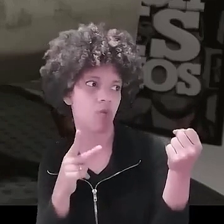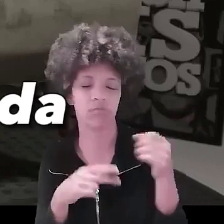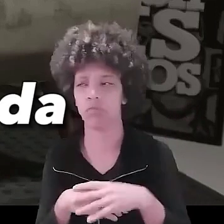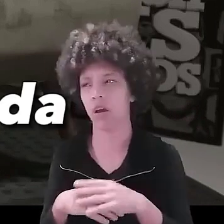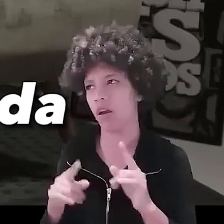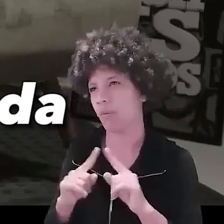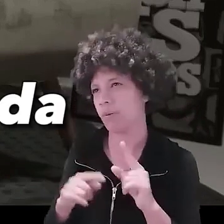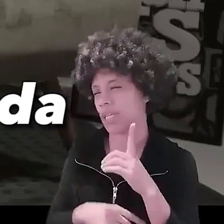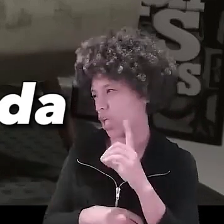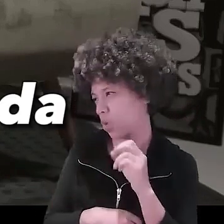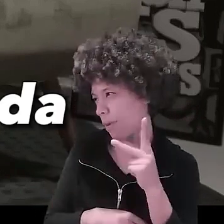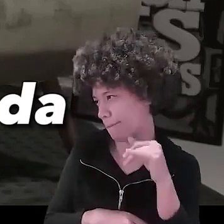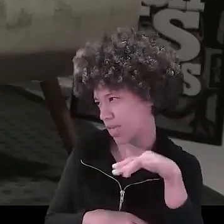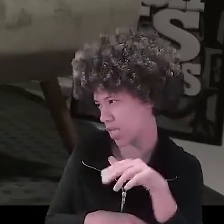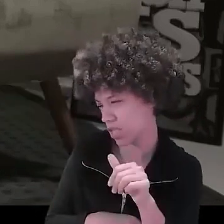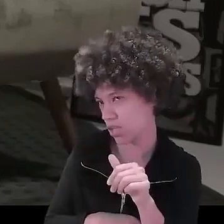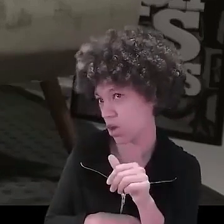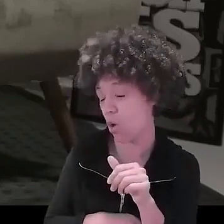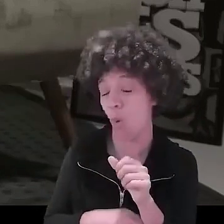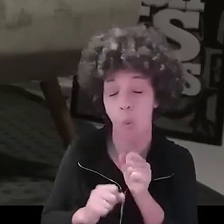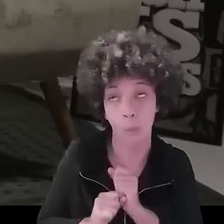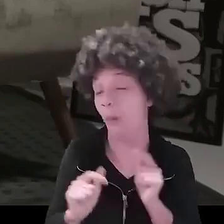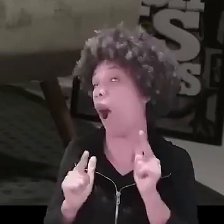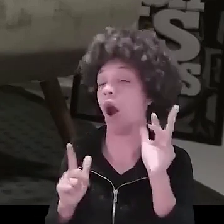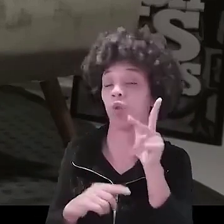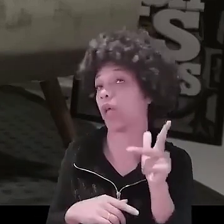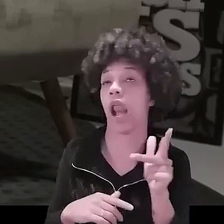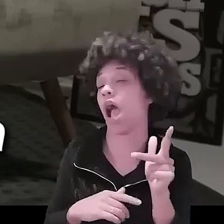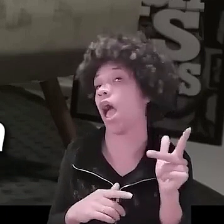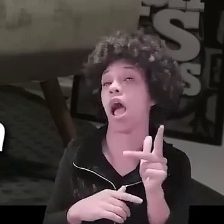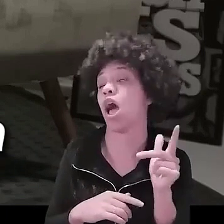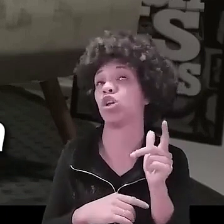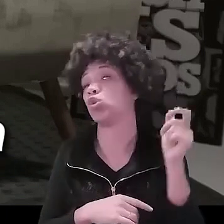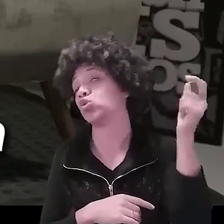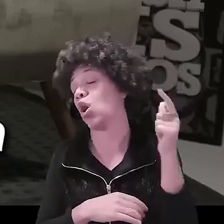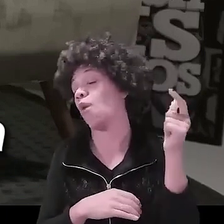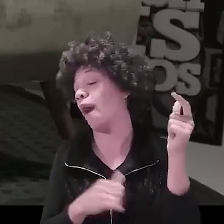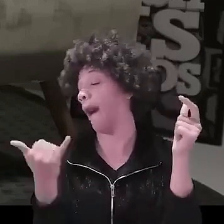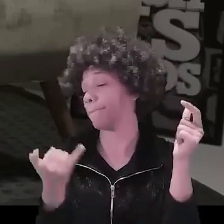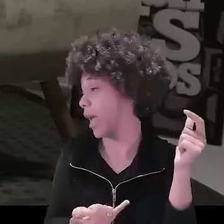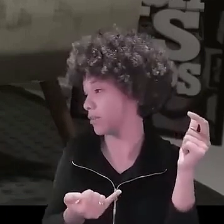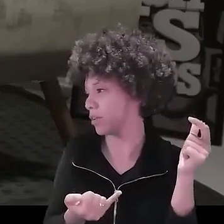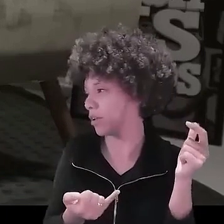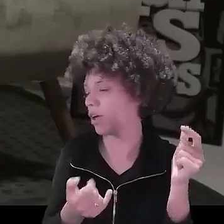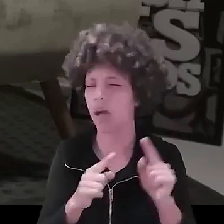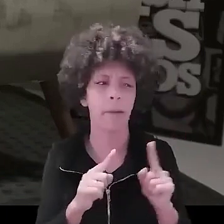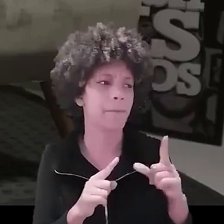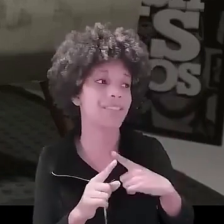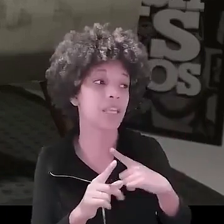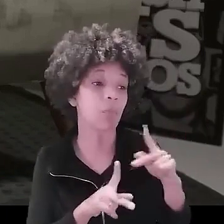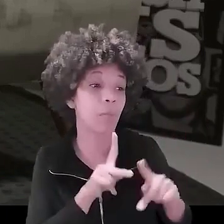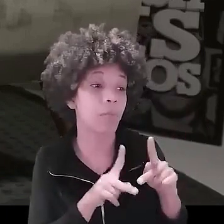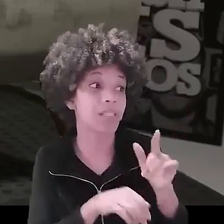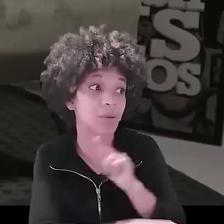cara. Mas aí não cai naquela coisa da dopamina. Uau, que do caralho! E aí agora o sol é uma merda. Mas aí assim, ó, aí você tem que